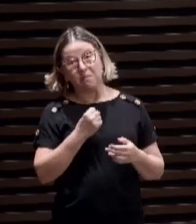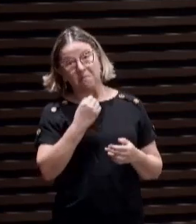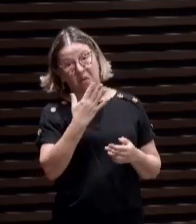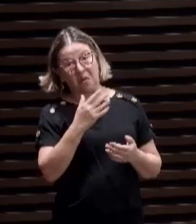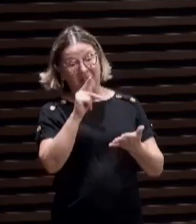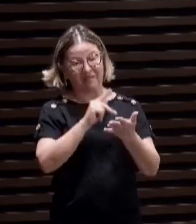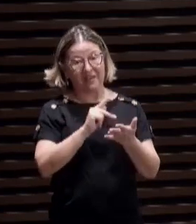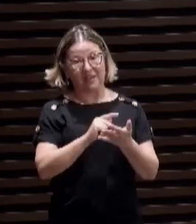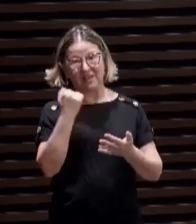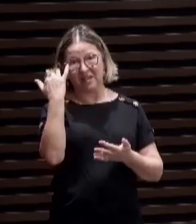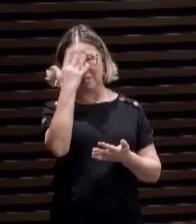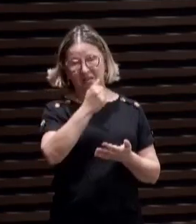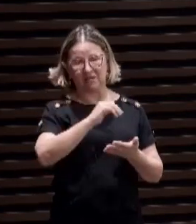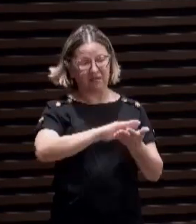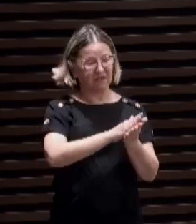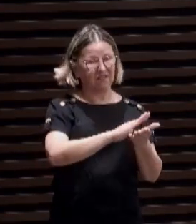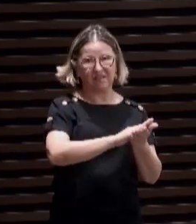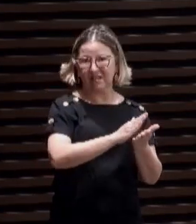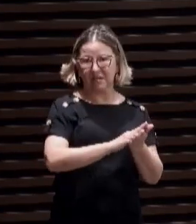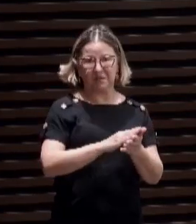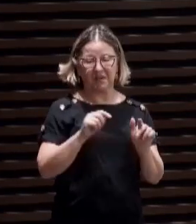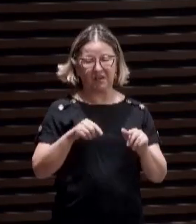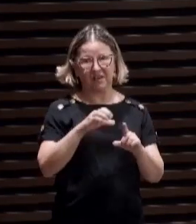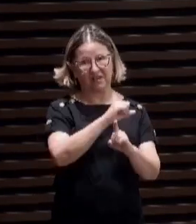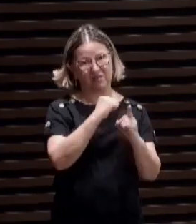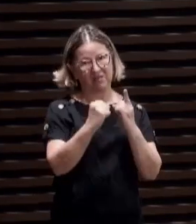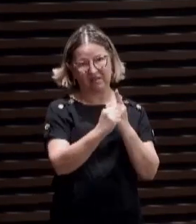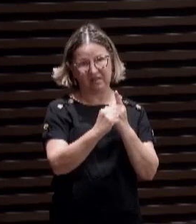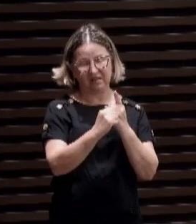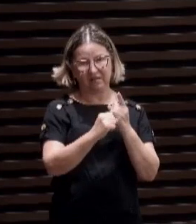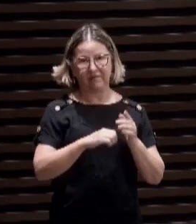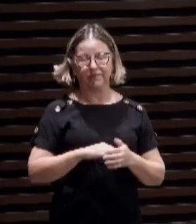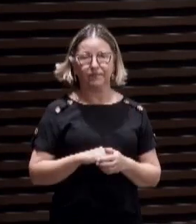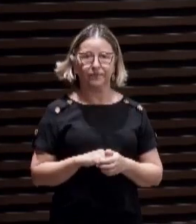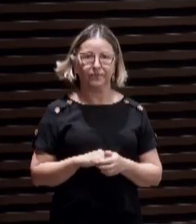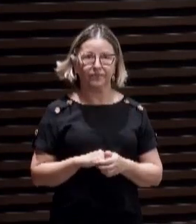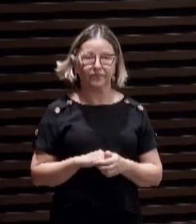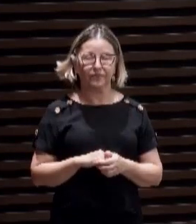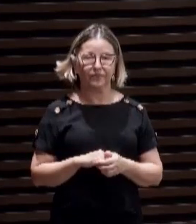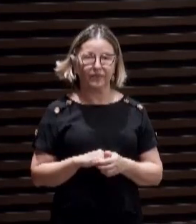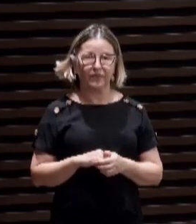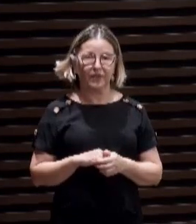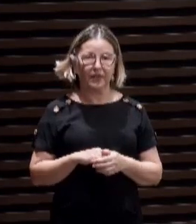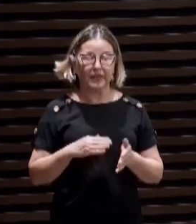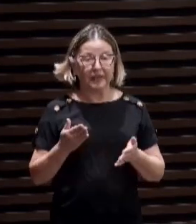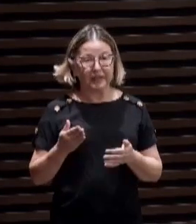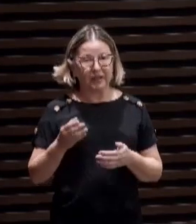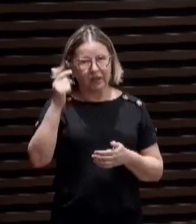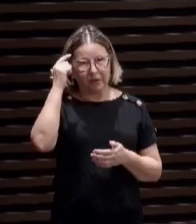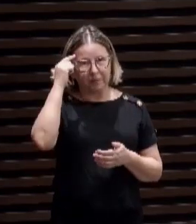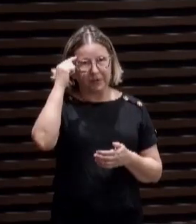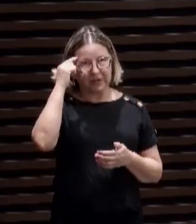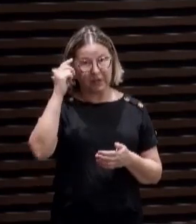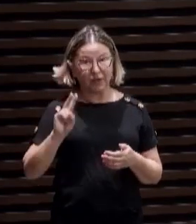foram desconstruídas em nossa sociedade. Ser um relativista moral é pensar que os valores